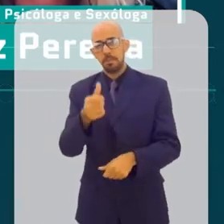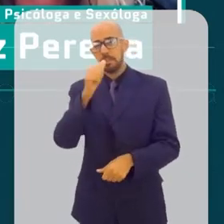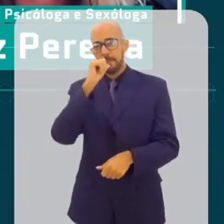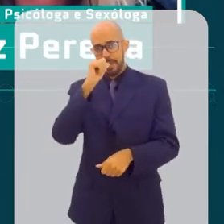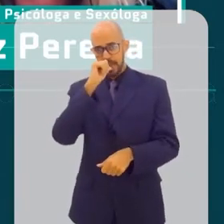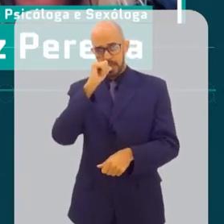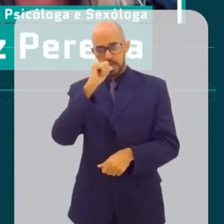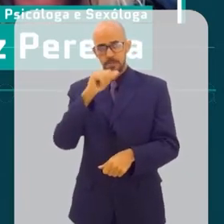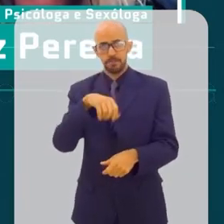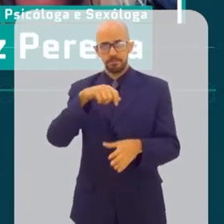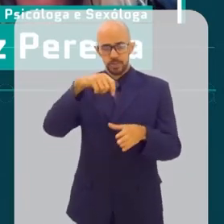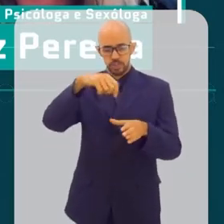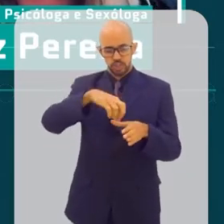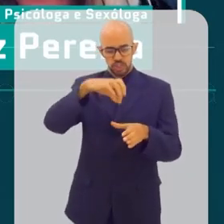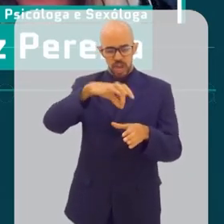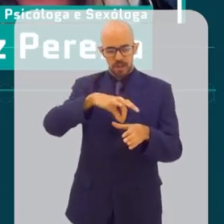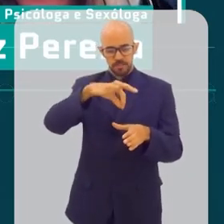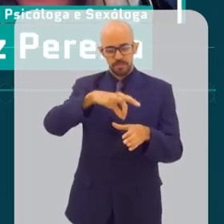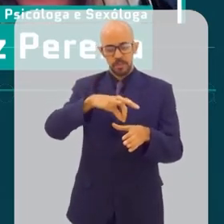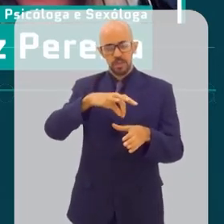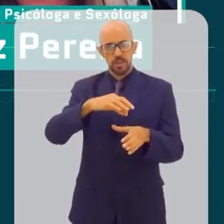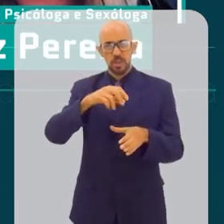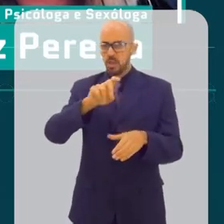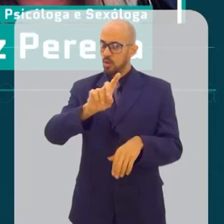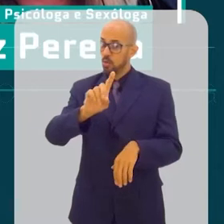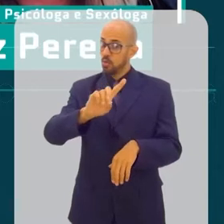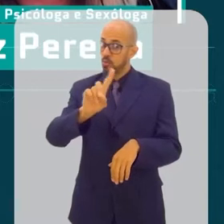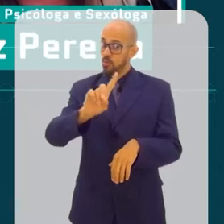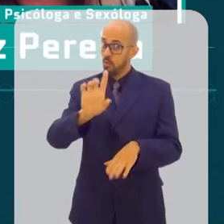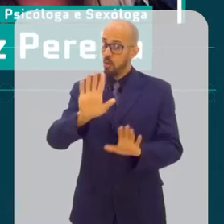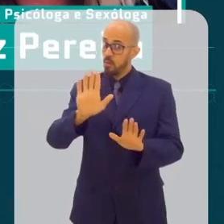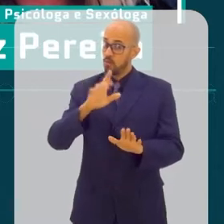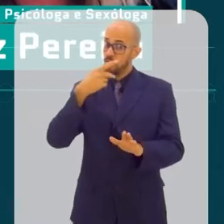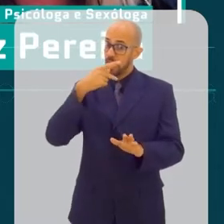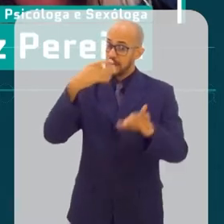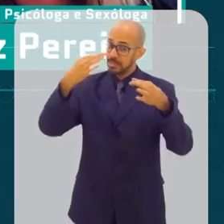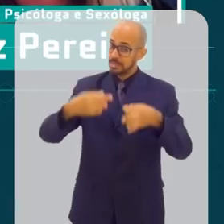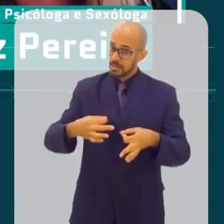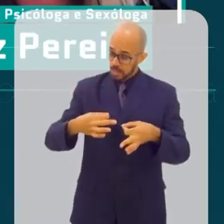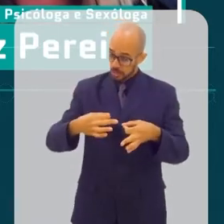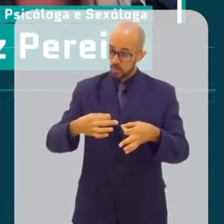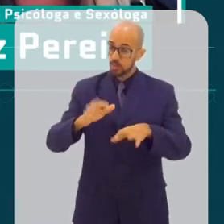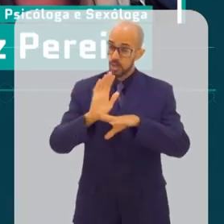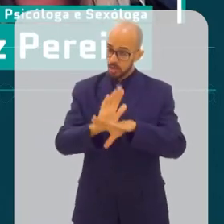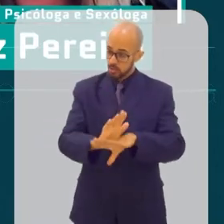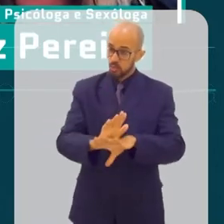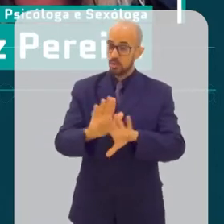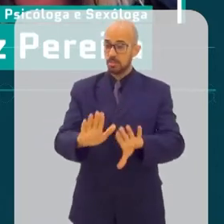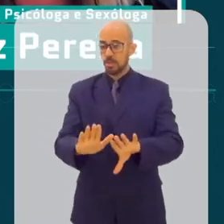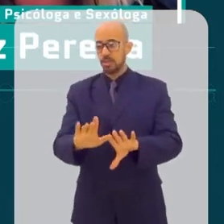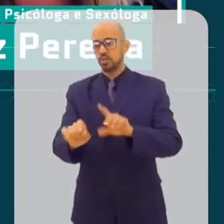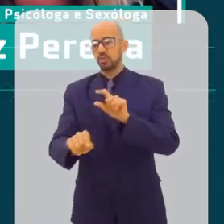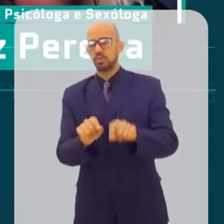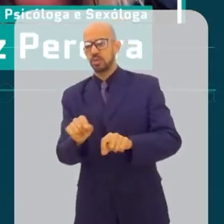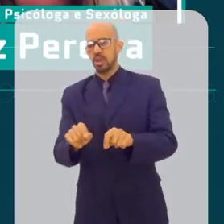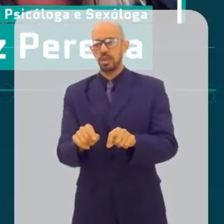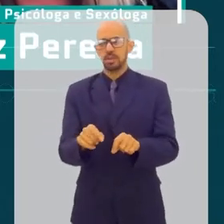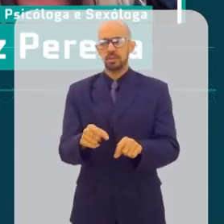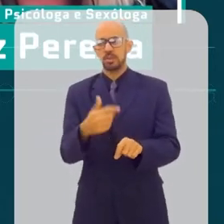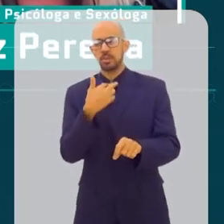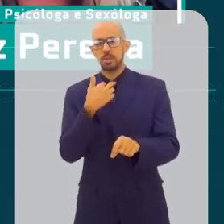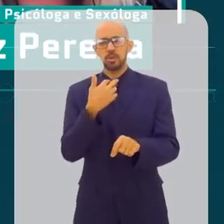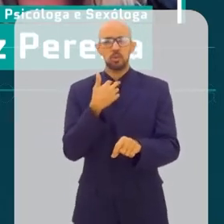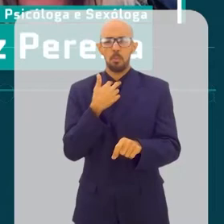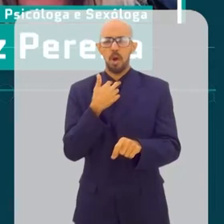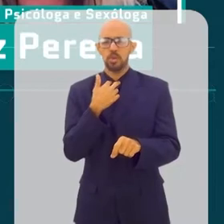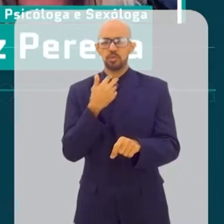né, esses chás. Eu não vou afirmar que traz algum benefício,